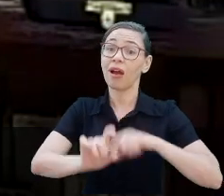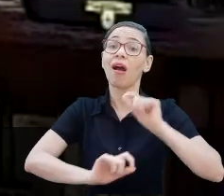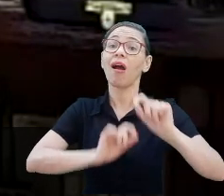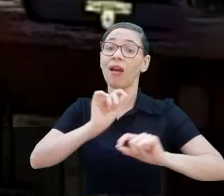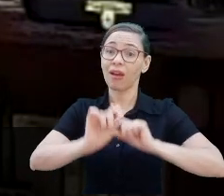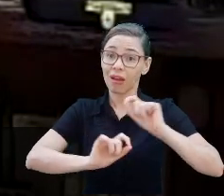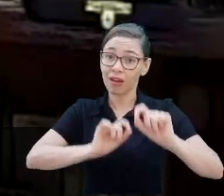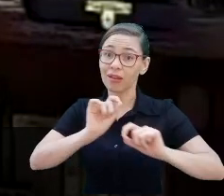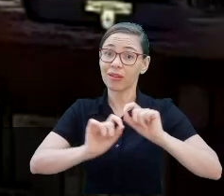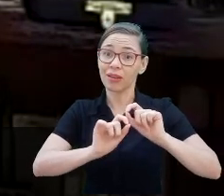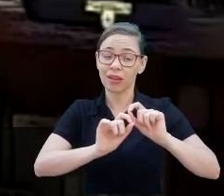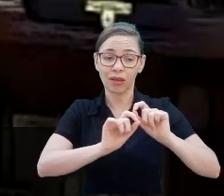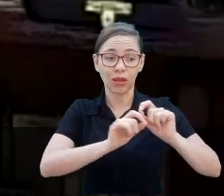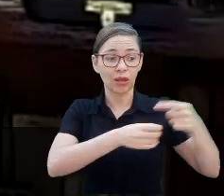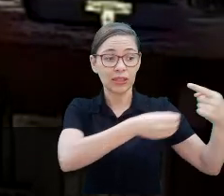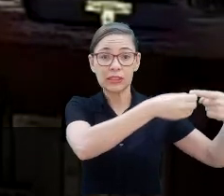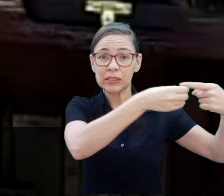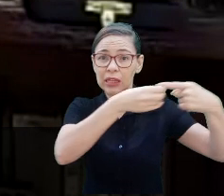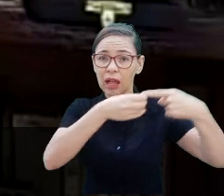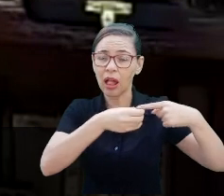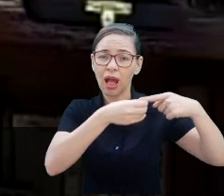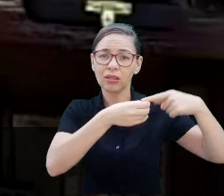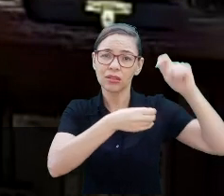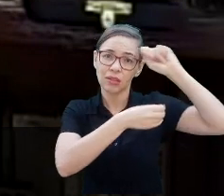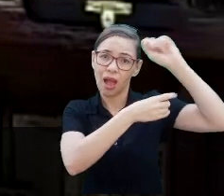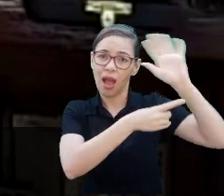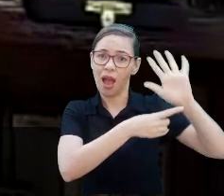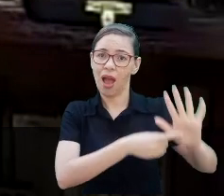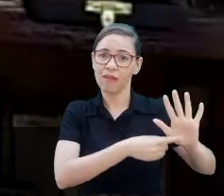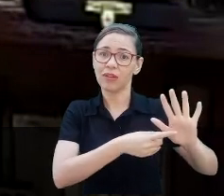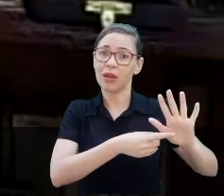das práticas religiosas tradicionais de algumas regiões da África